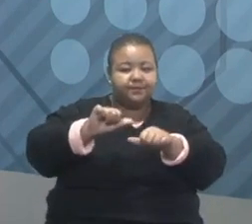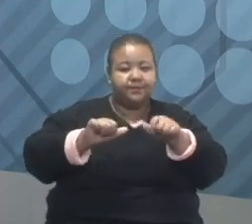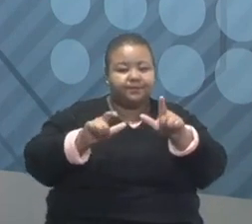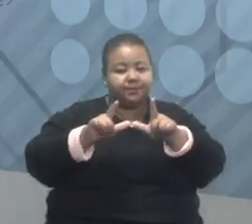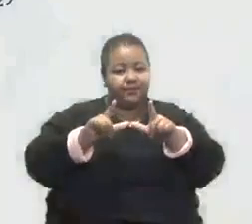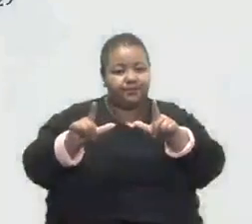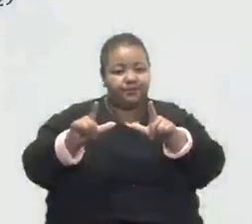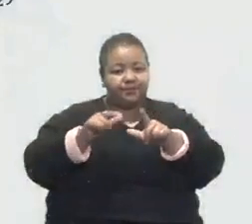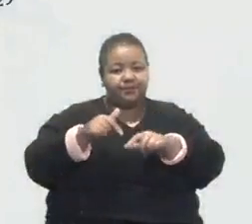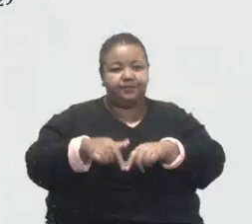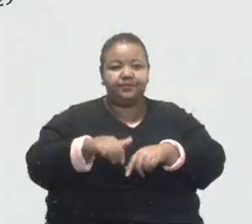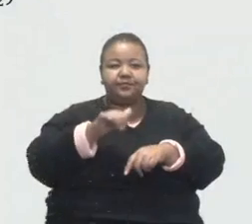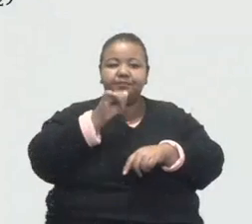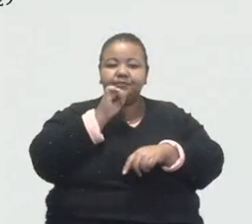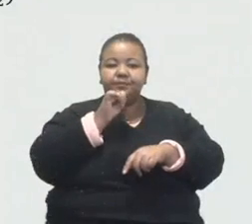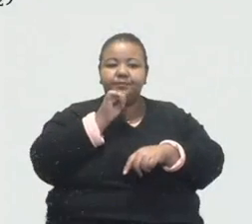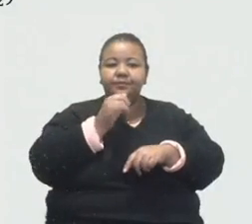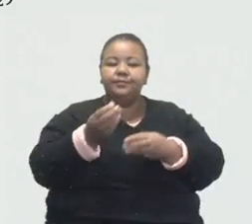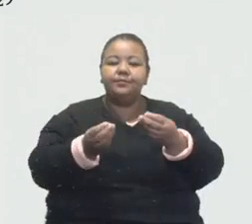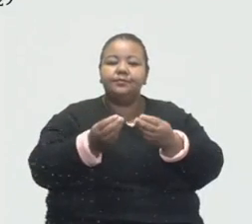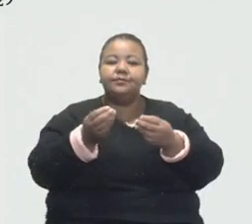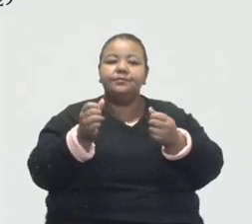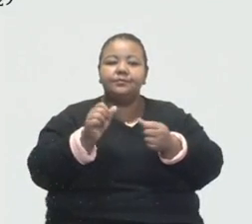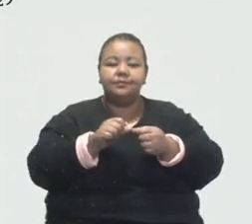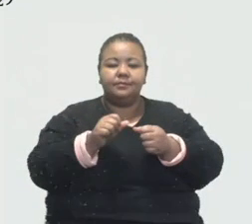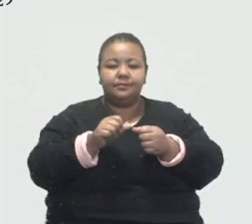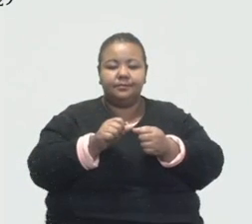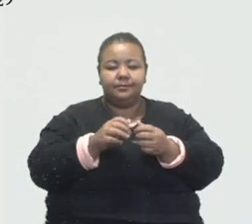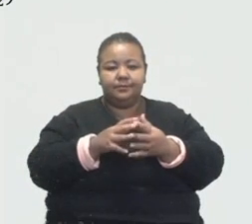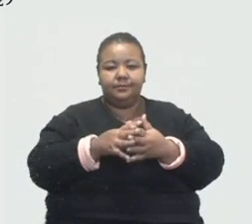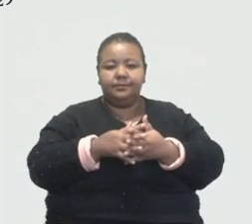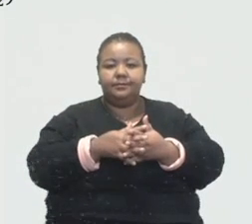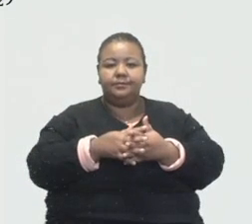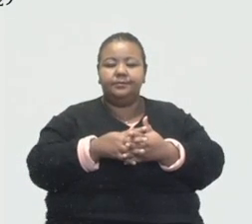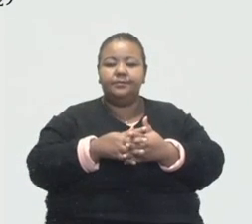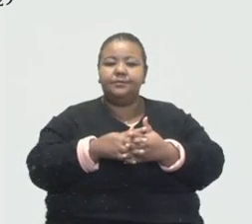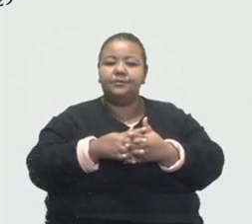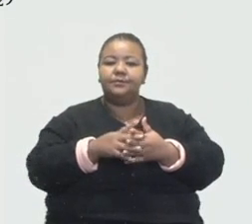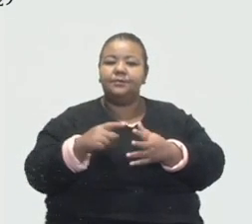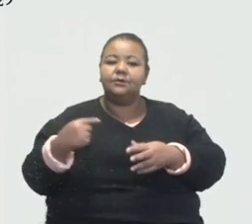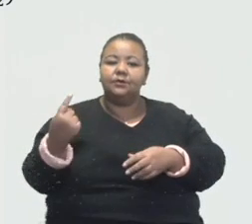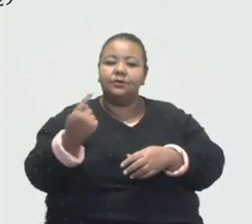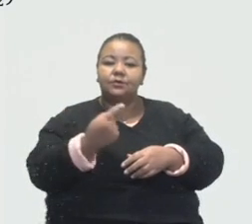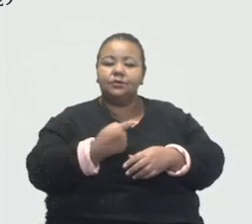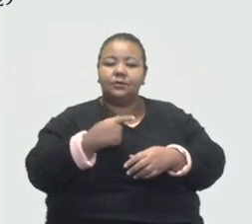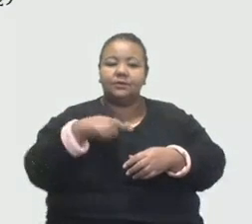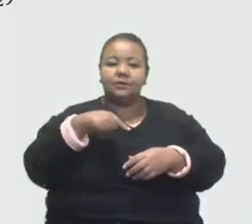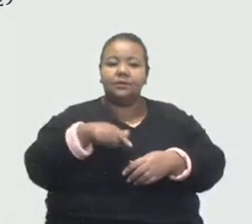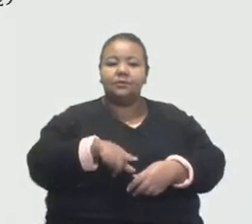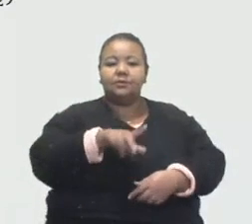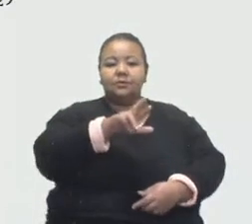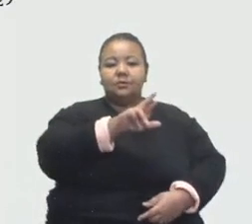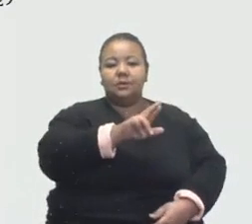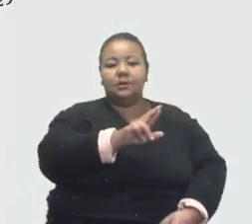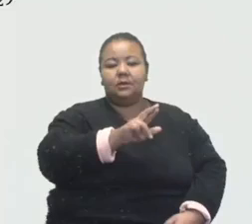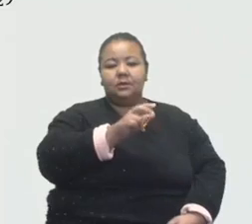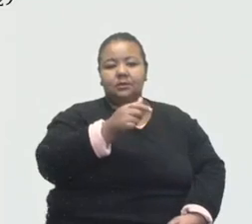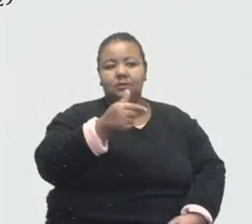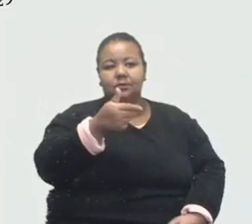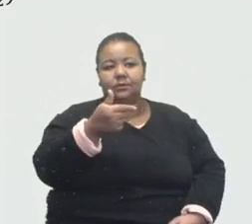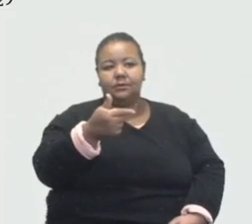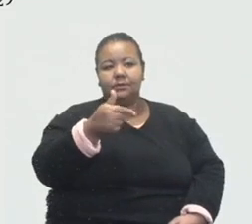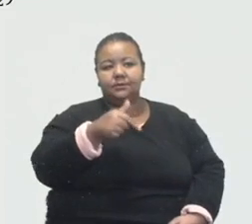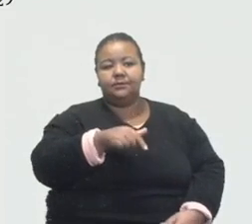Então, vejamos um exemplo de como realizar isso. Note que nós temos aqui o R2,